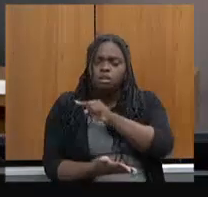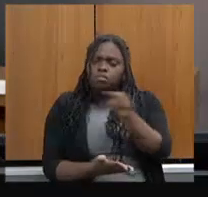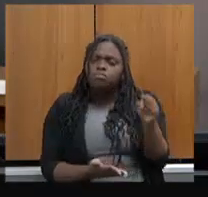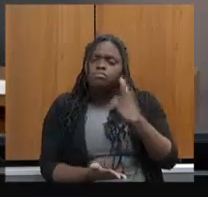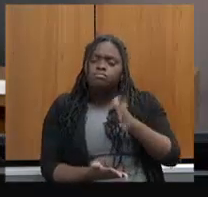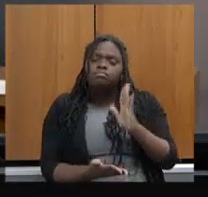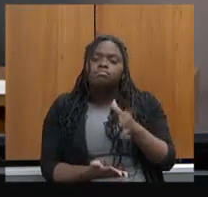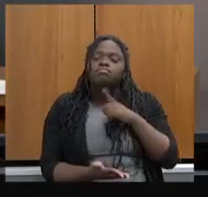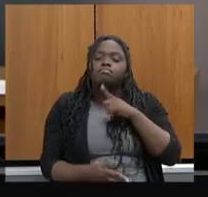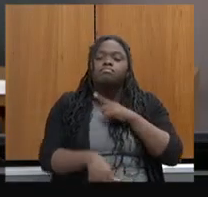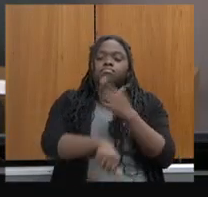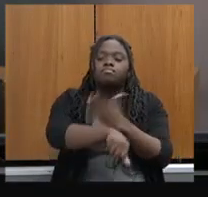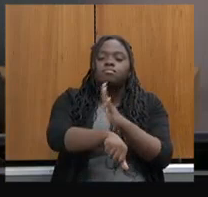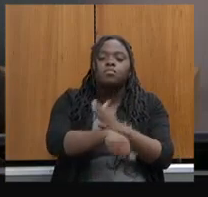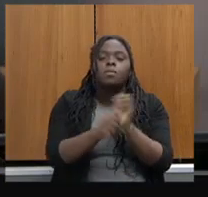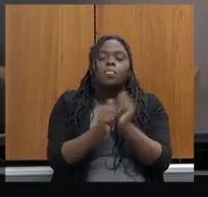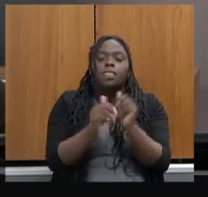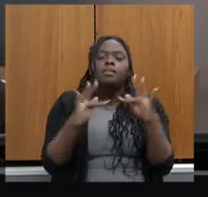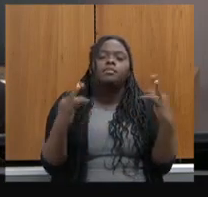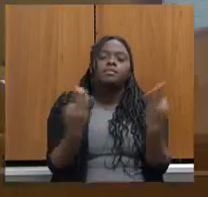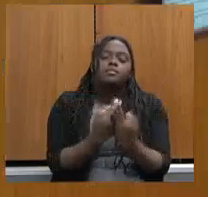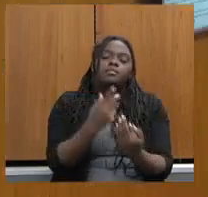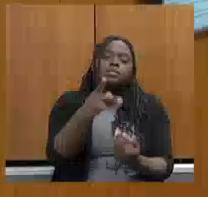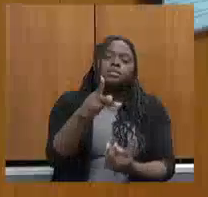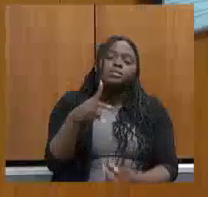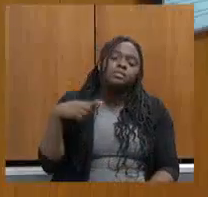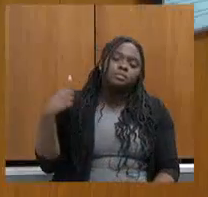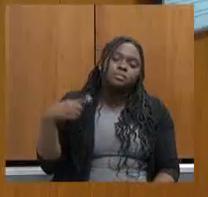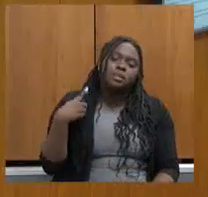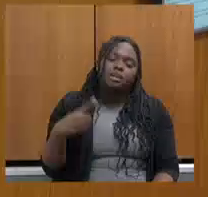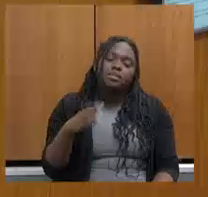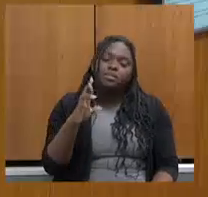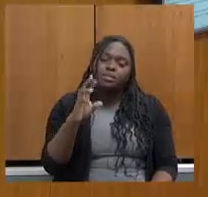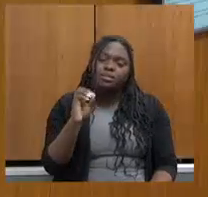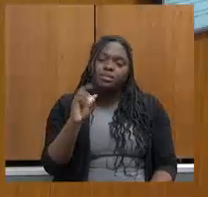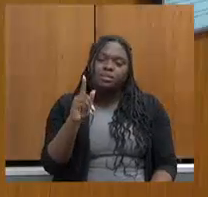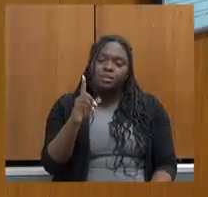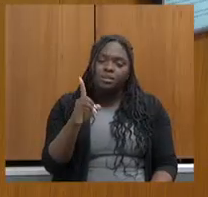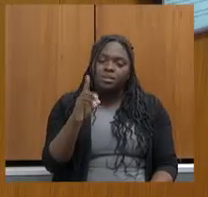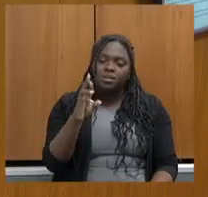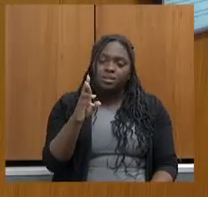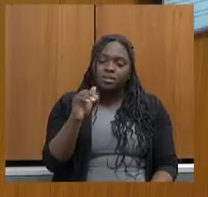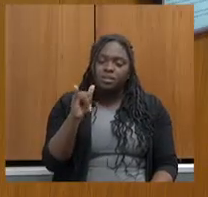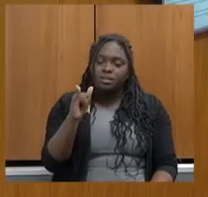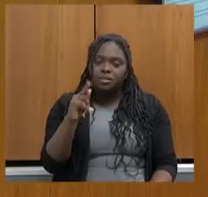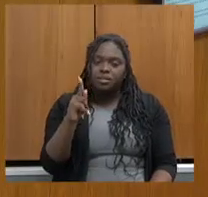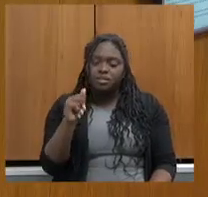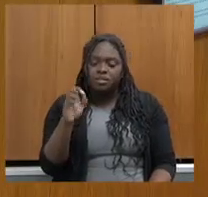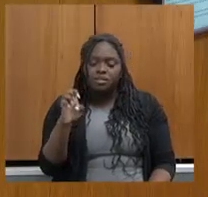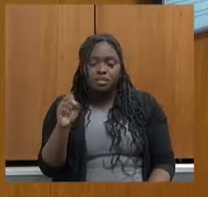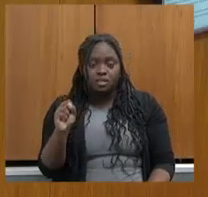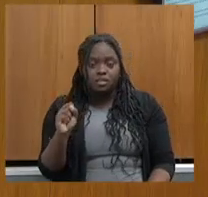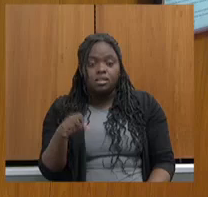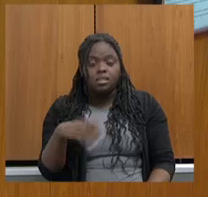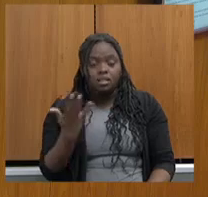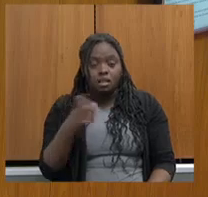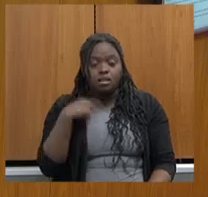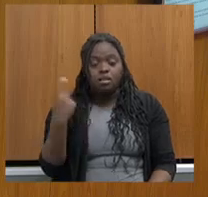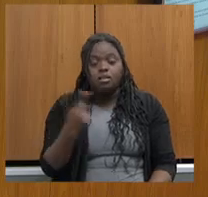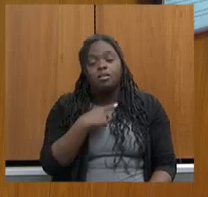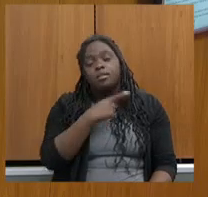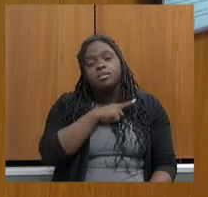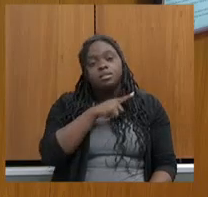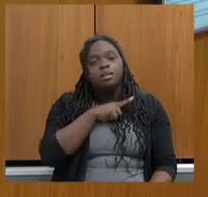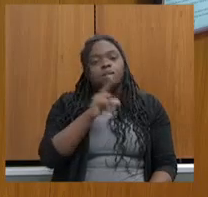tenha passado pelo treinamento com a família do Senhor Deputado Sargento Rodrigues então nós temos aí de exatamente então